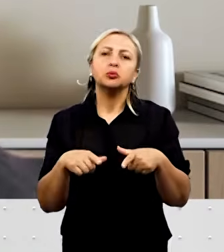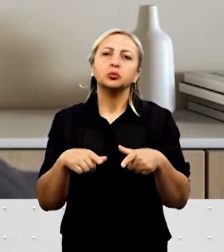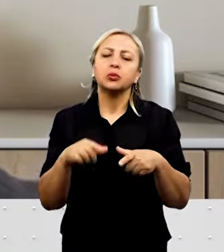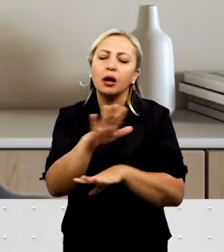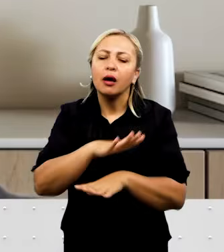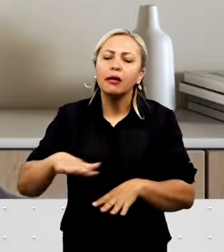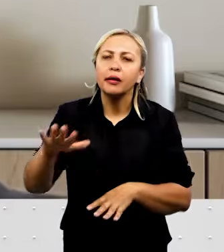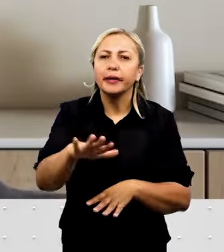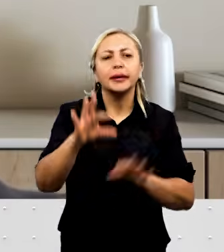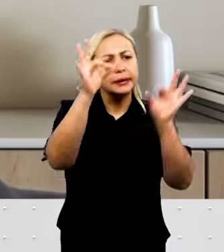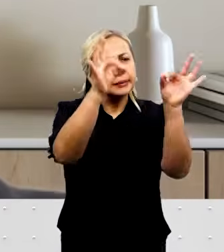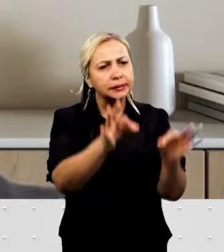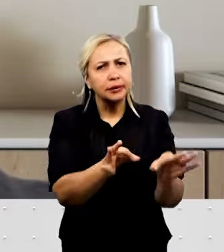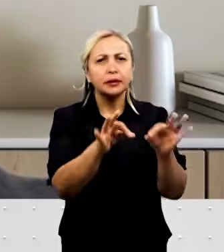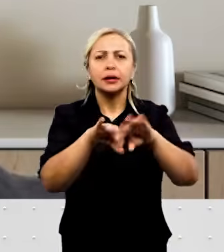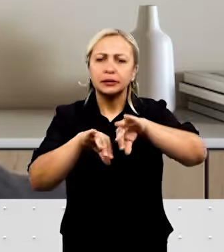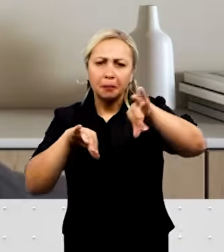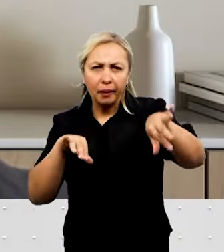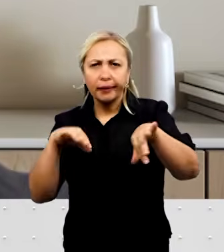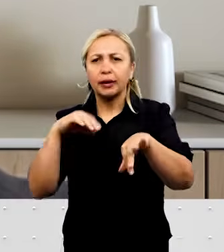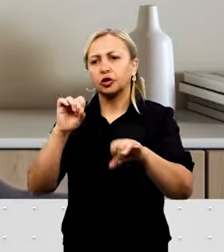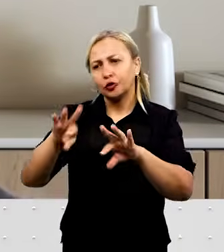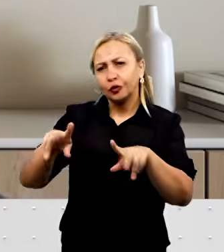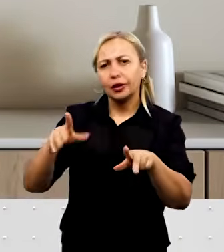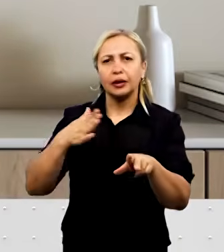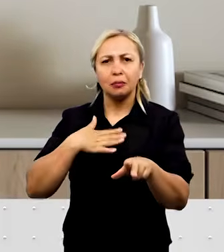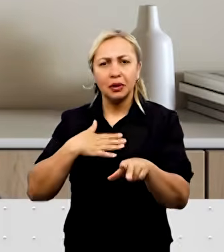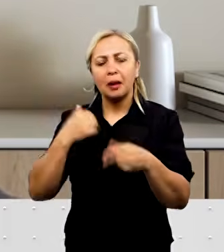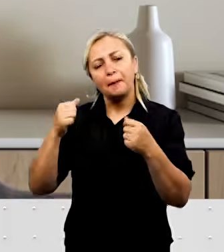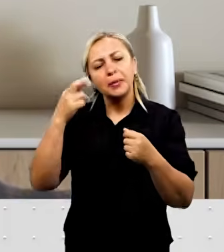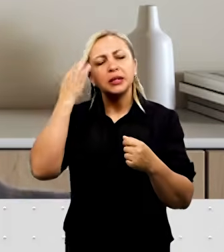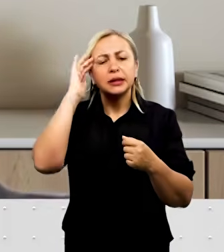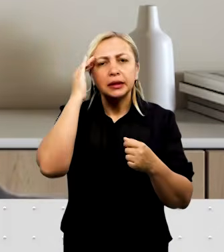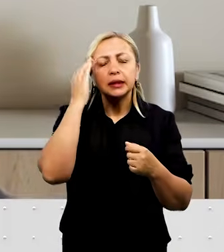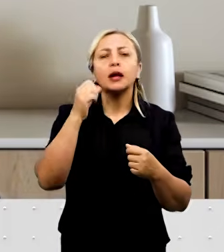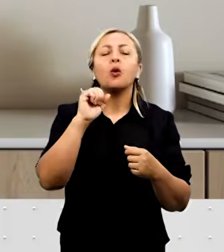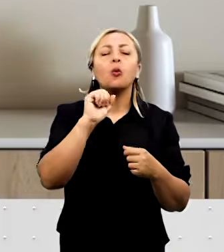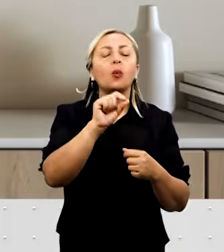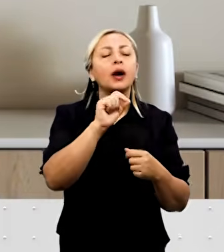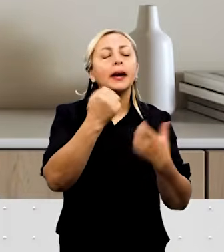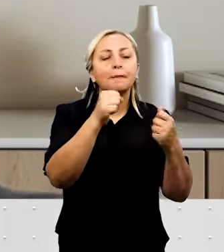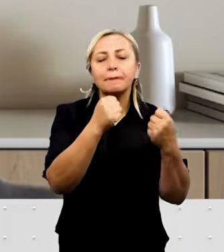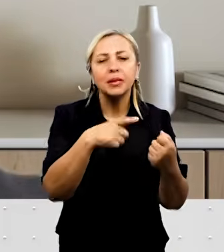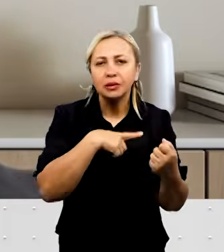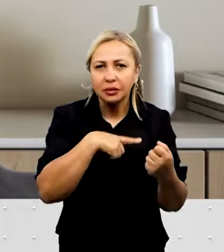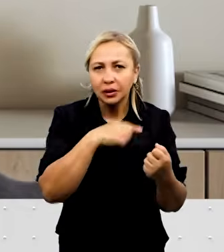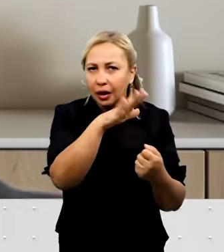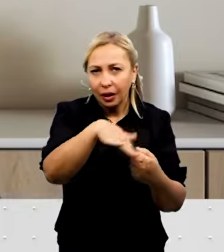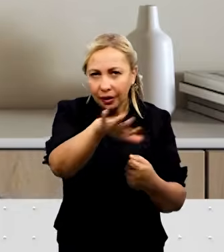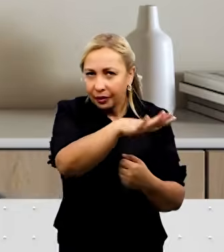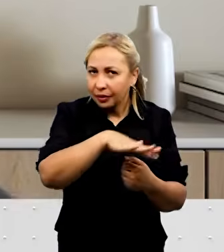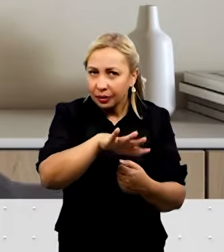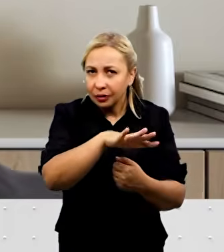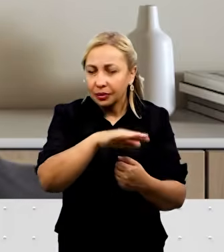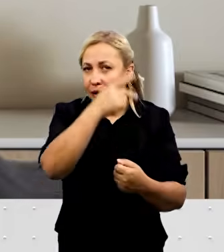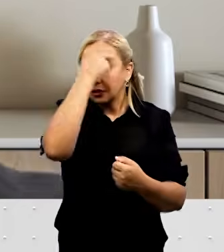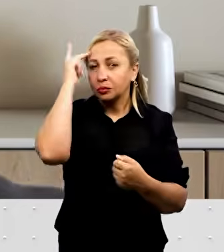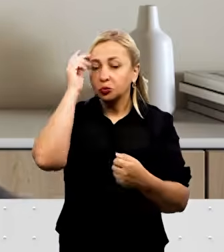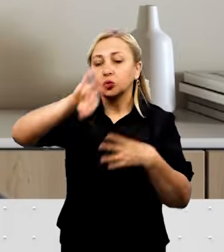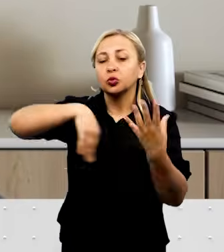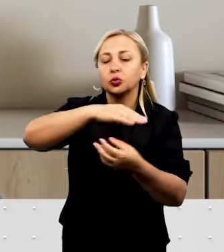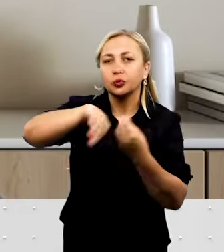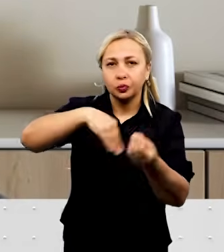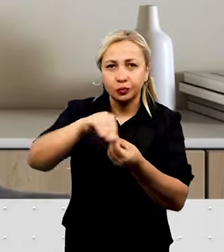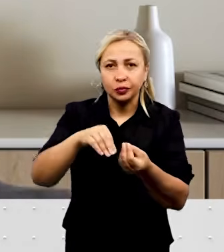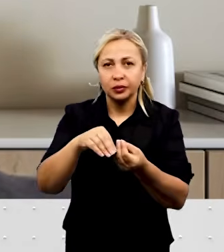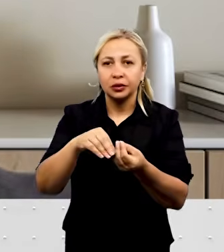trabalhando com áreas distintas, é preciso entender, primeiro, as necessidades dos stakeholders, que